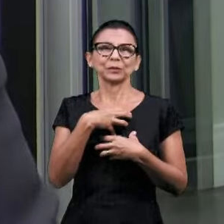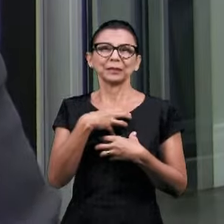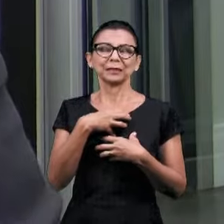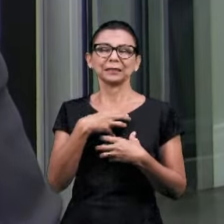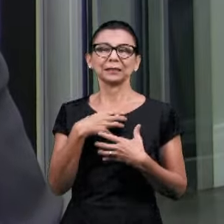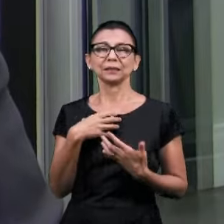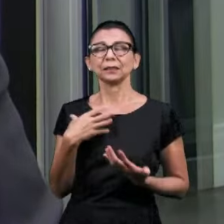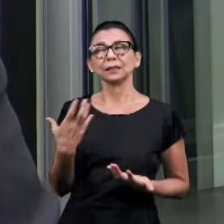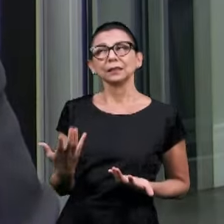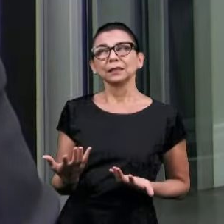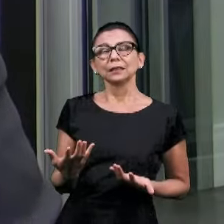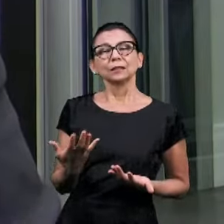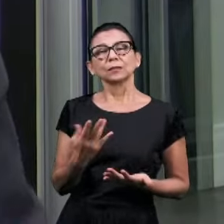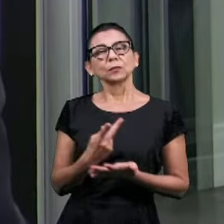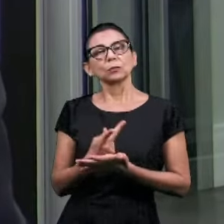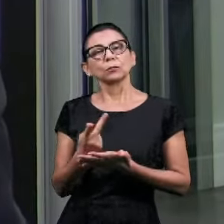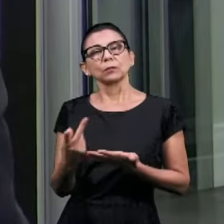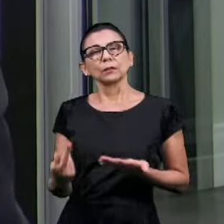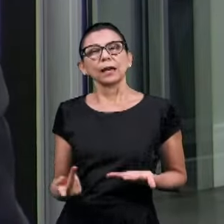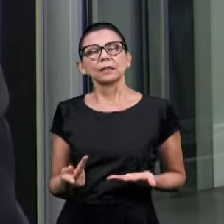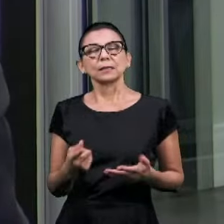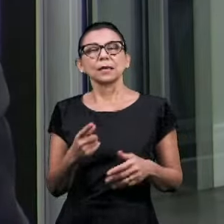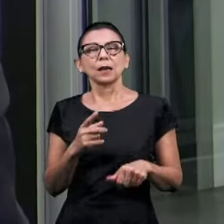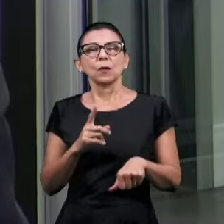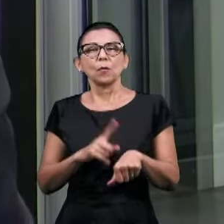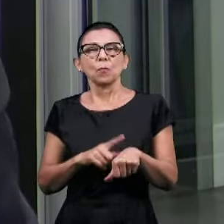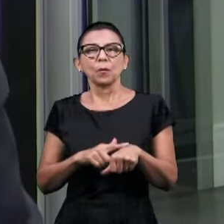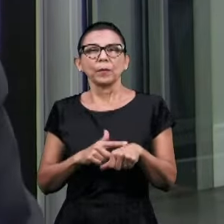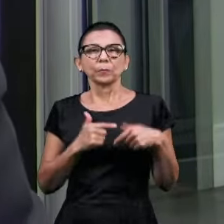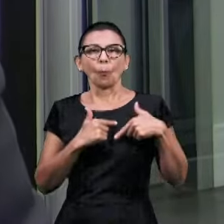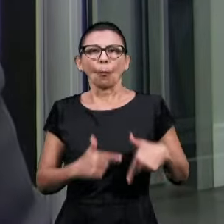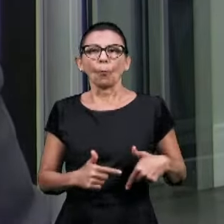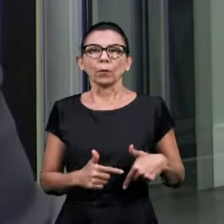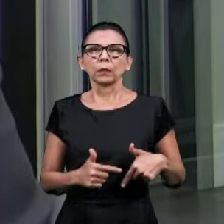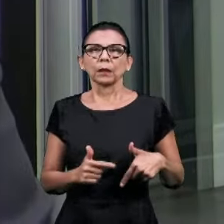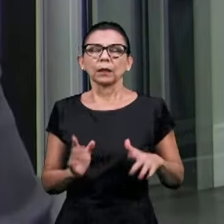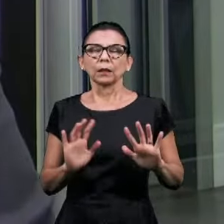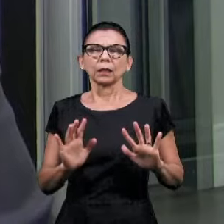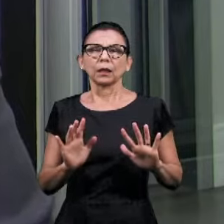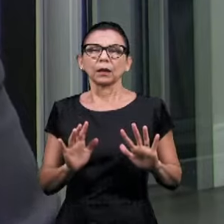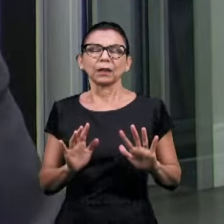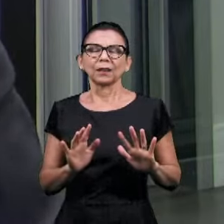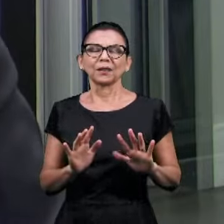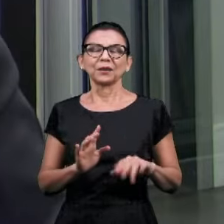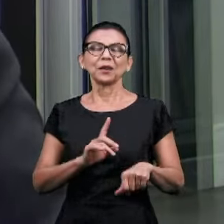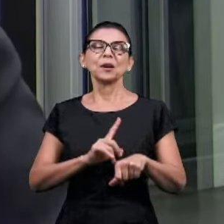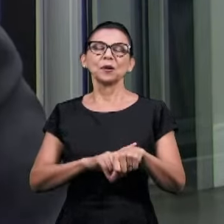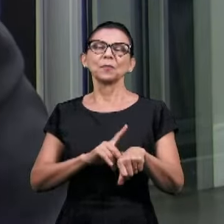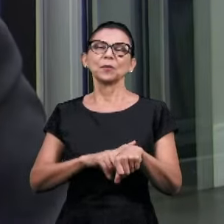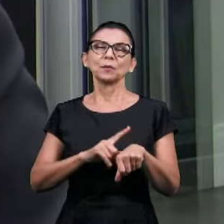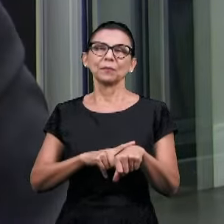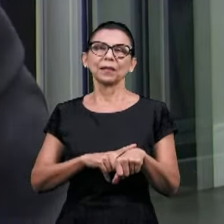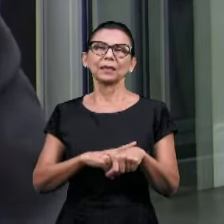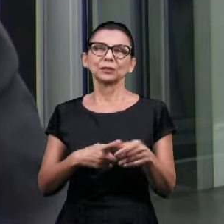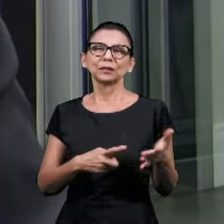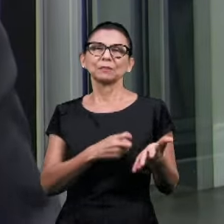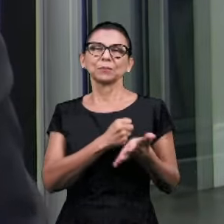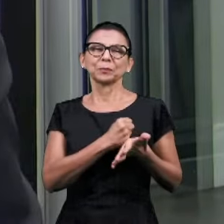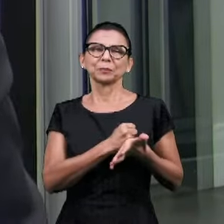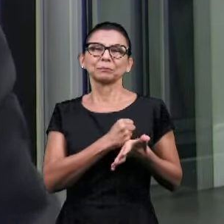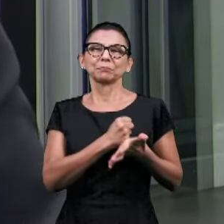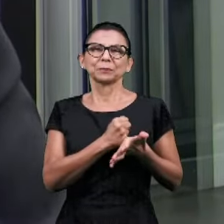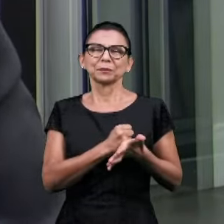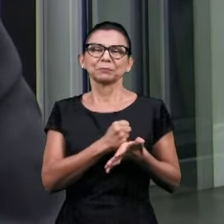seja um momento frio, mas ele faz ser um momento também que o coração de quem está